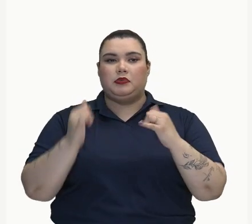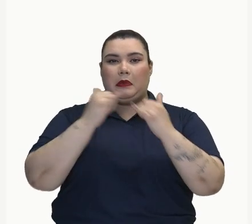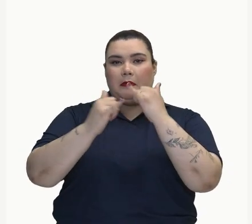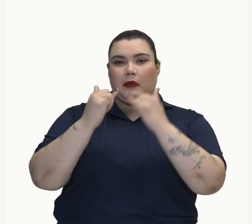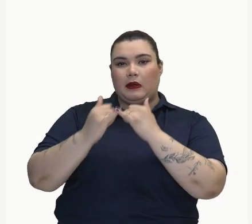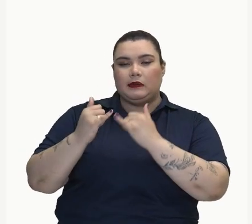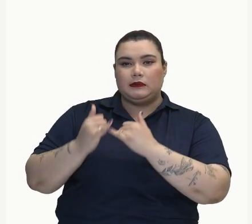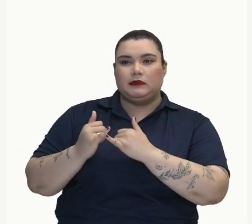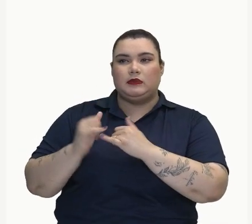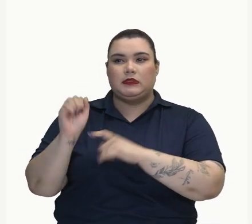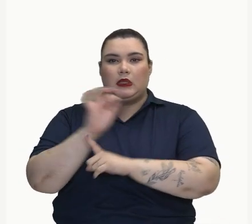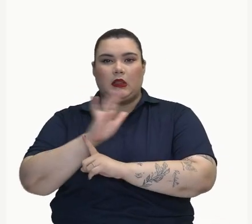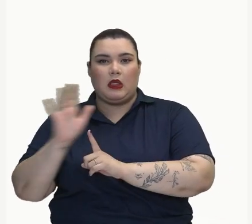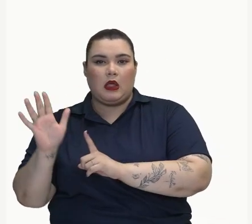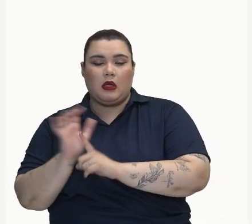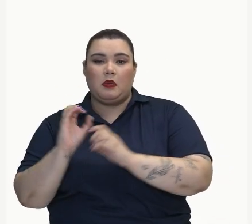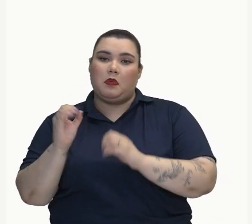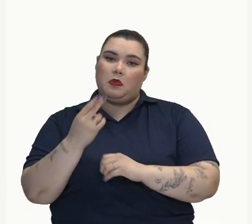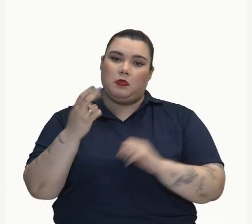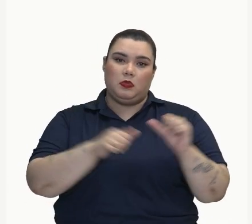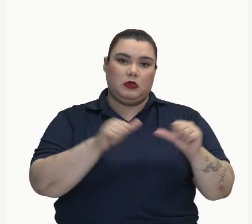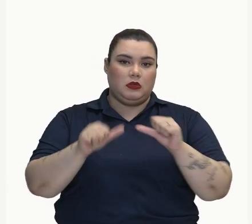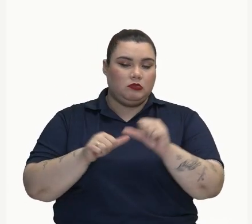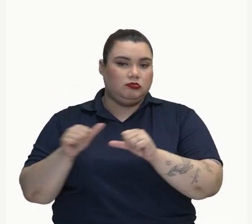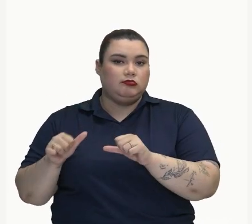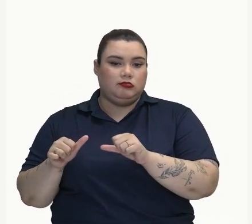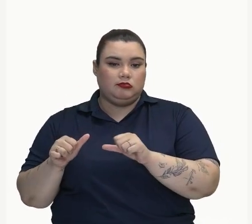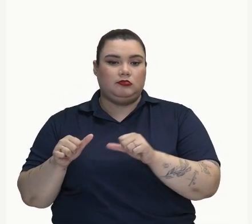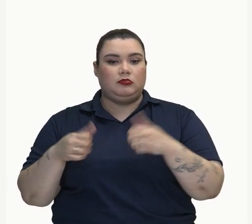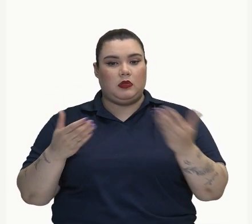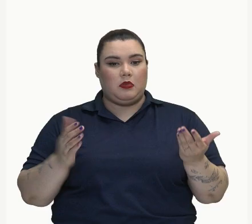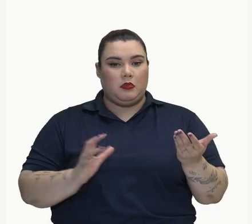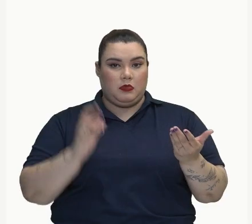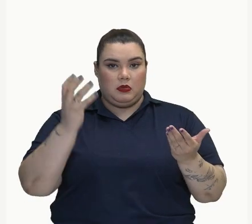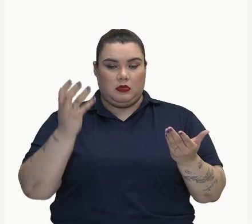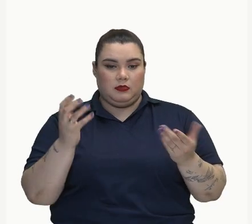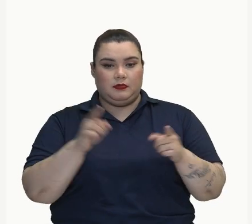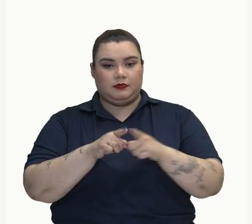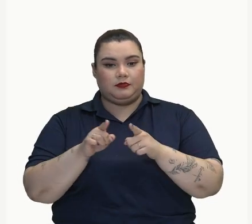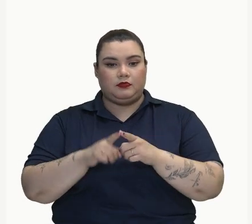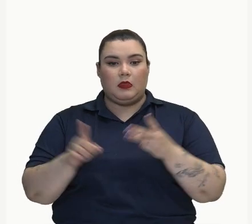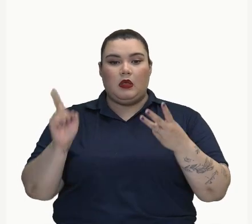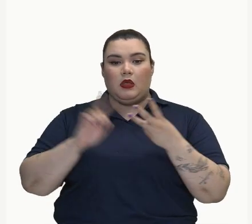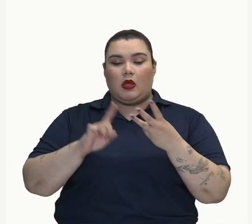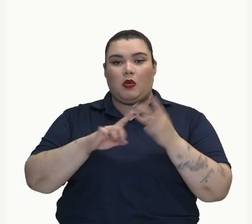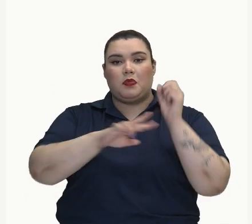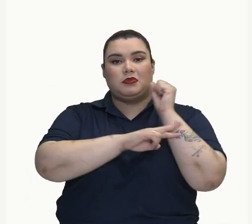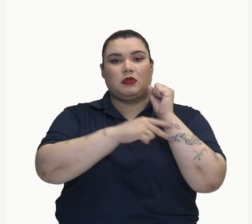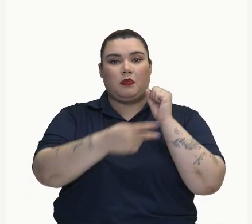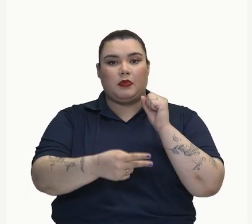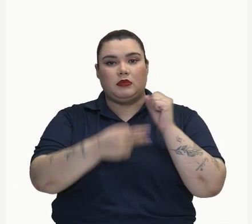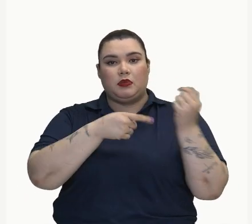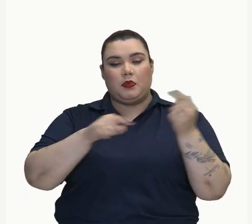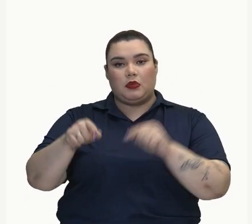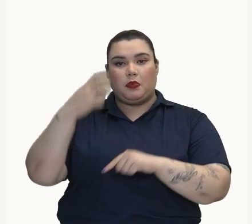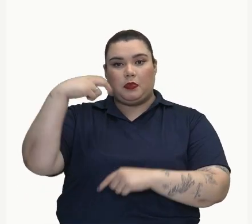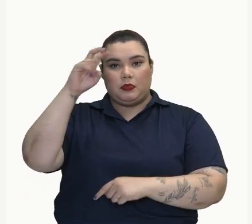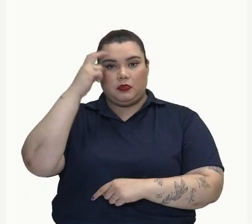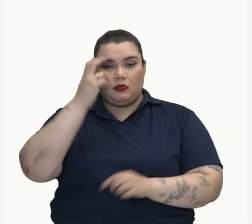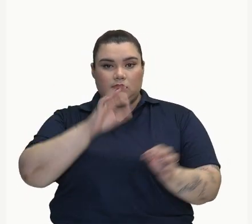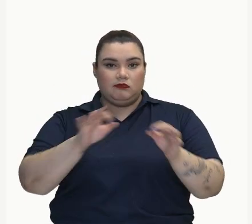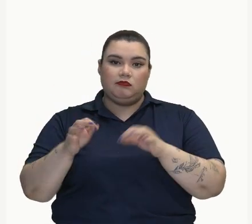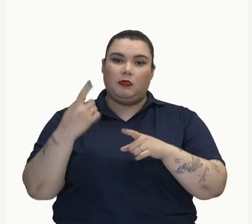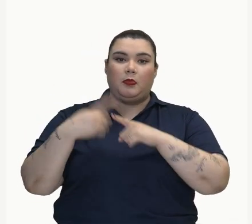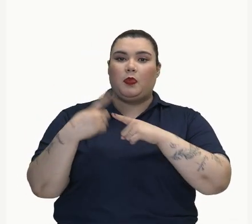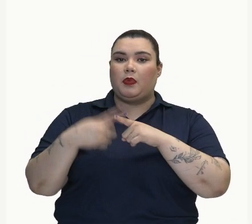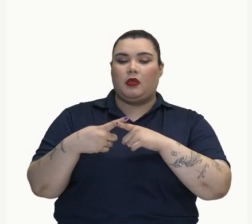esses espaços podem ser alterados. Então, ocorrem as mudanças na paisagem e também os impactos culturais. Isso